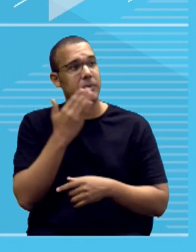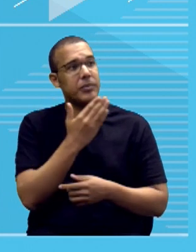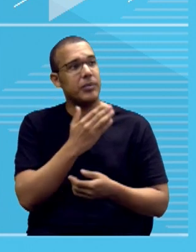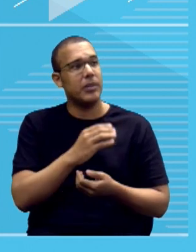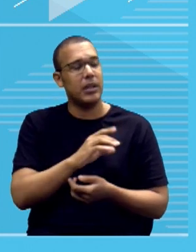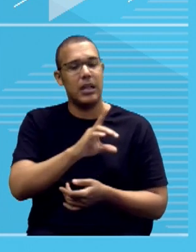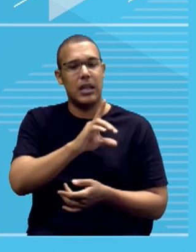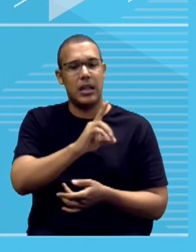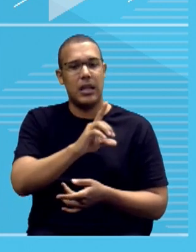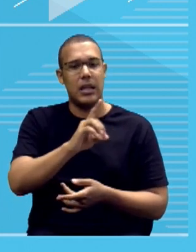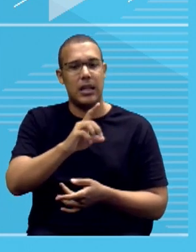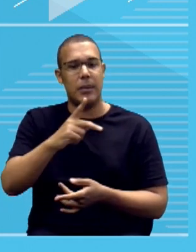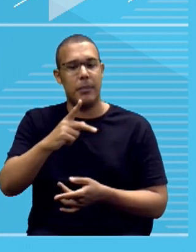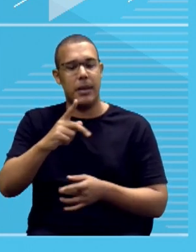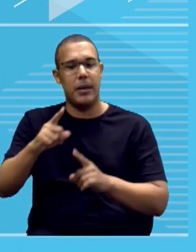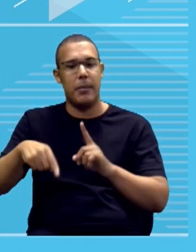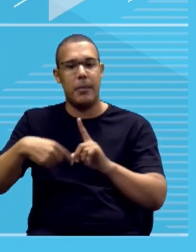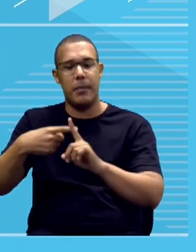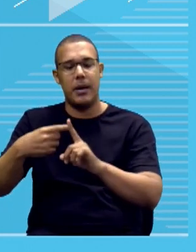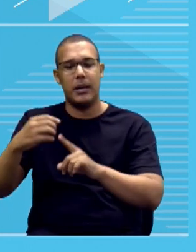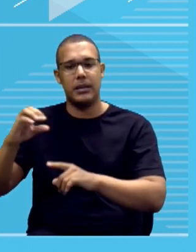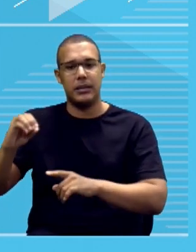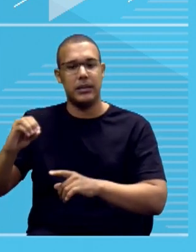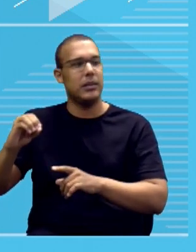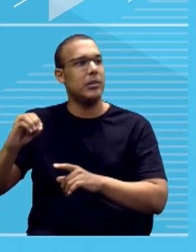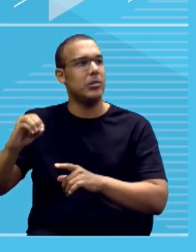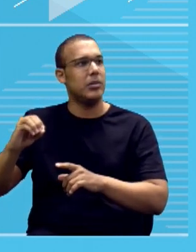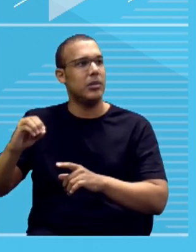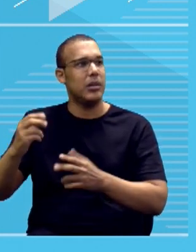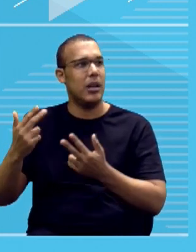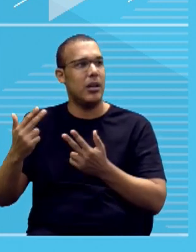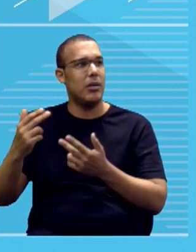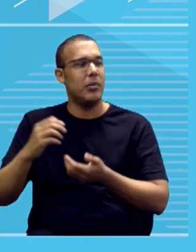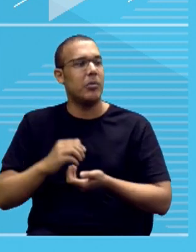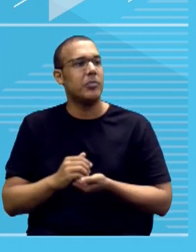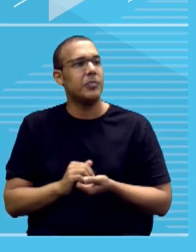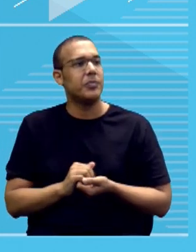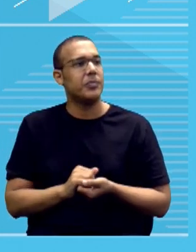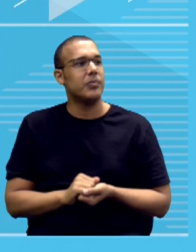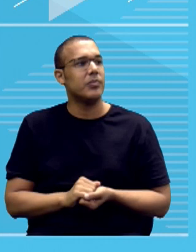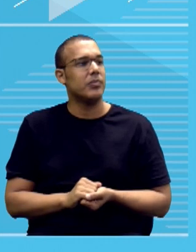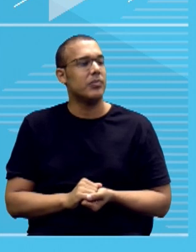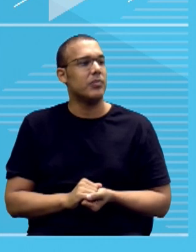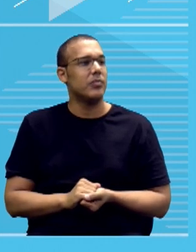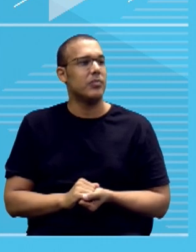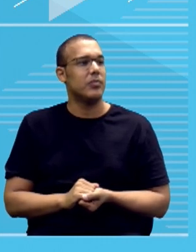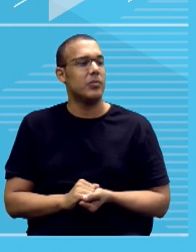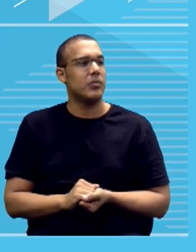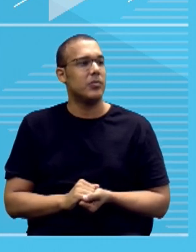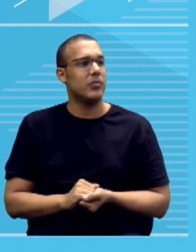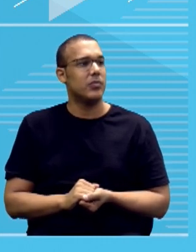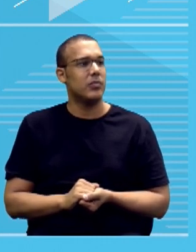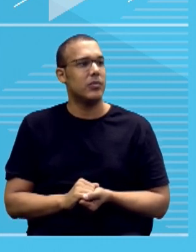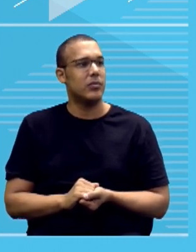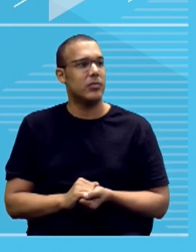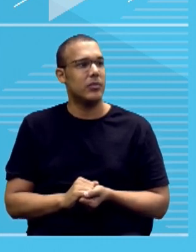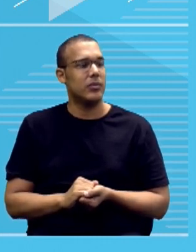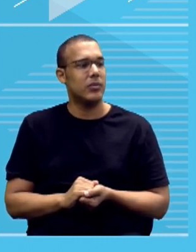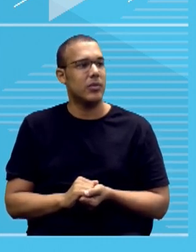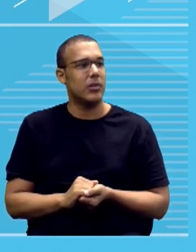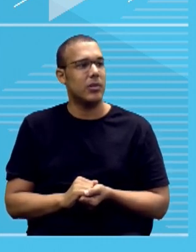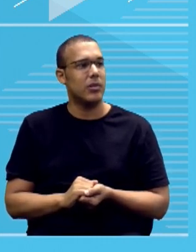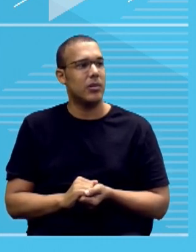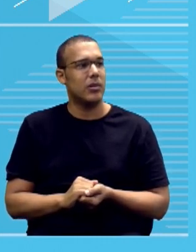mais zero. Então, é a própria DDP desse sistema. Se o gerador for ligado em